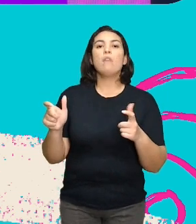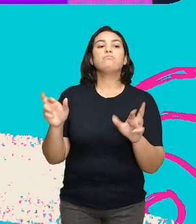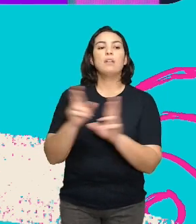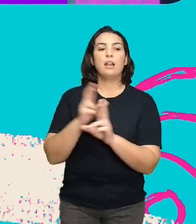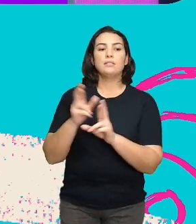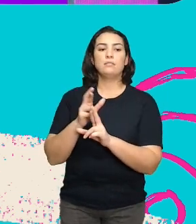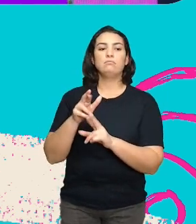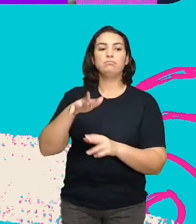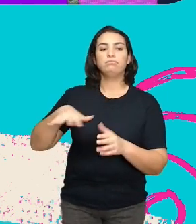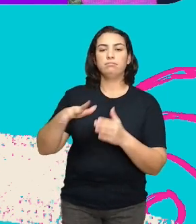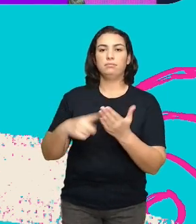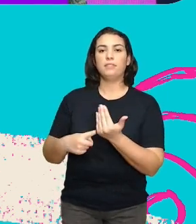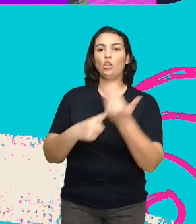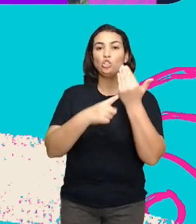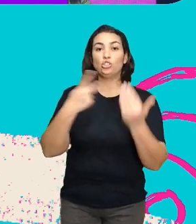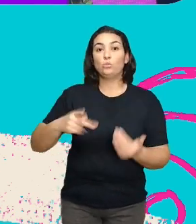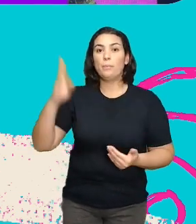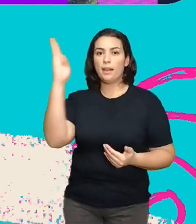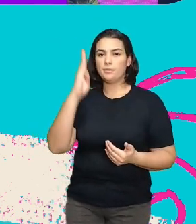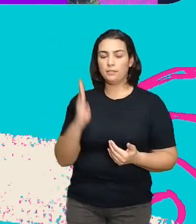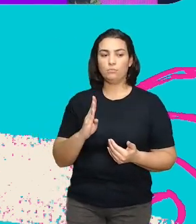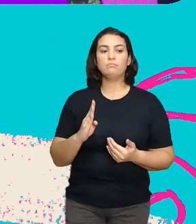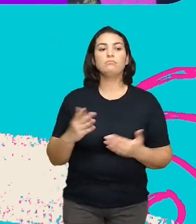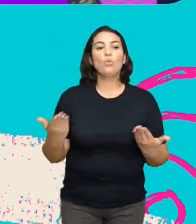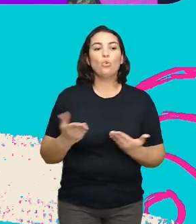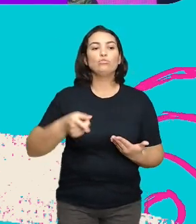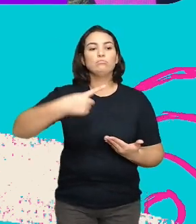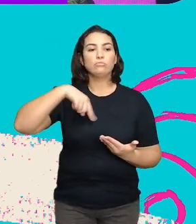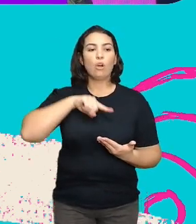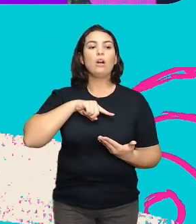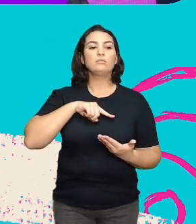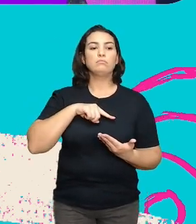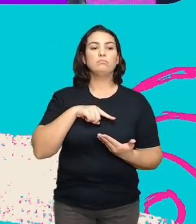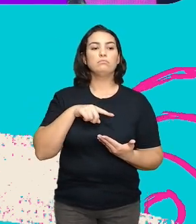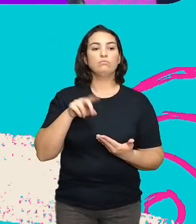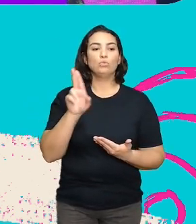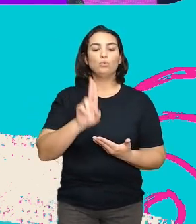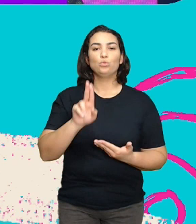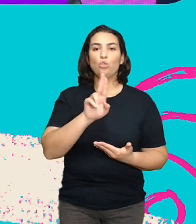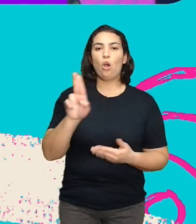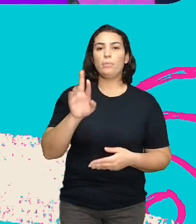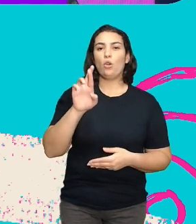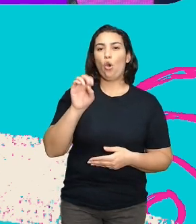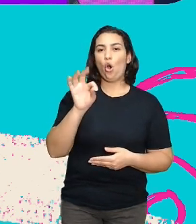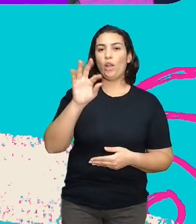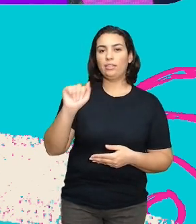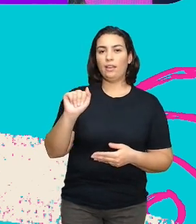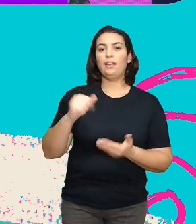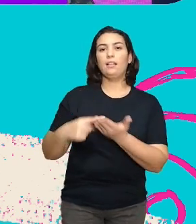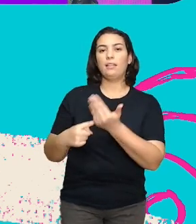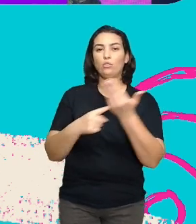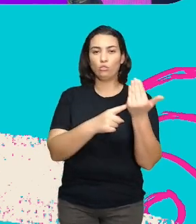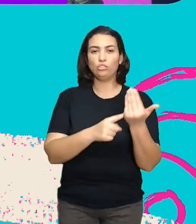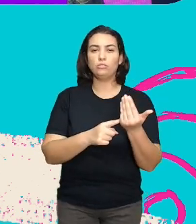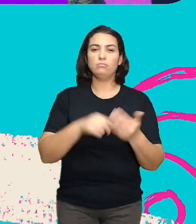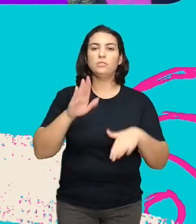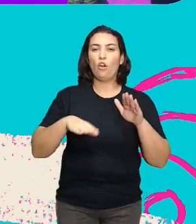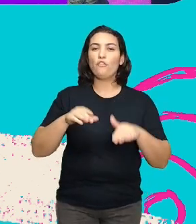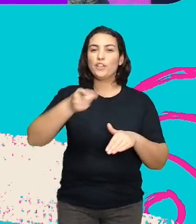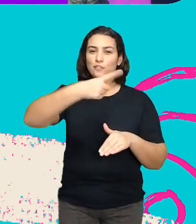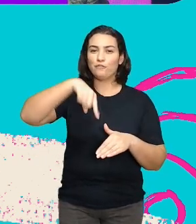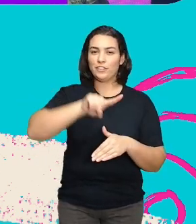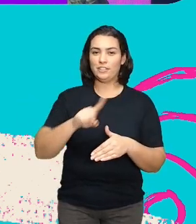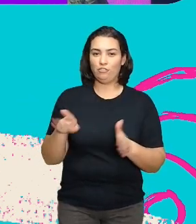Nós estamos hoje em algo que nós chamamos de rota da tecnologia. Vocês passaram por ela, muito provavelmente, quando chegaram até